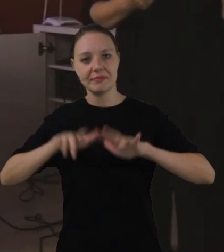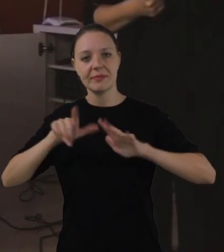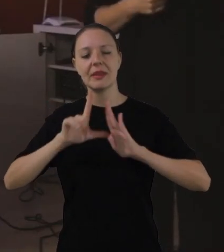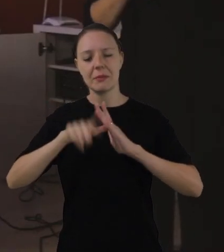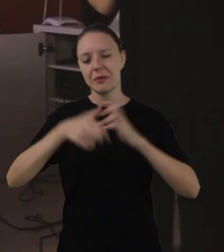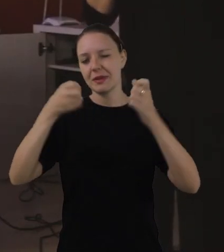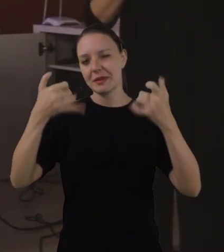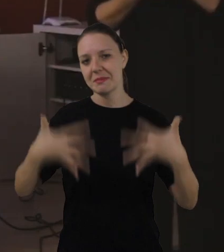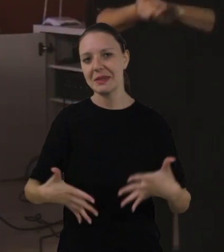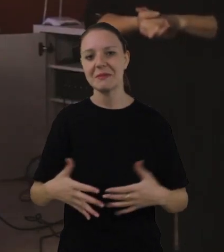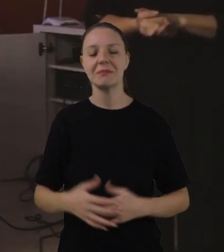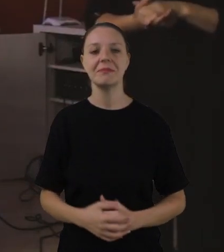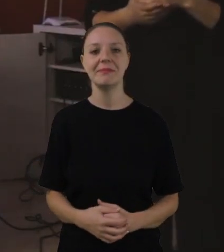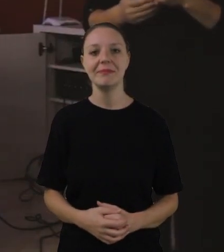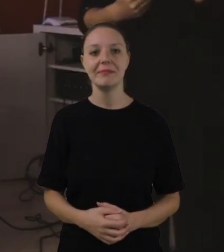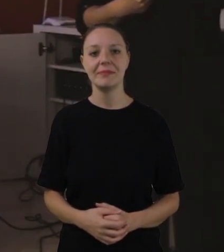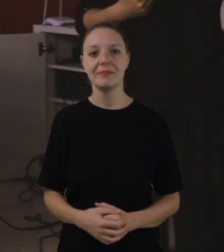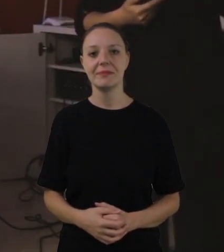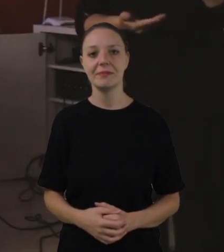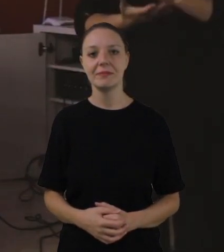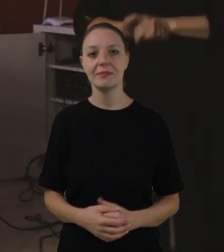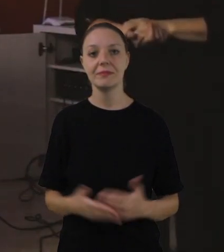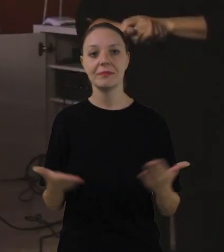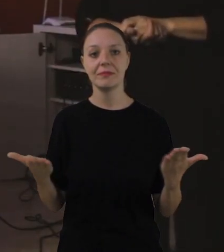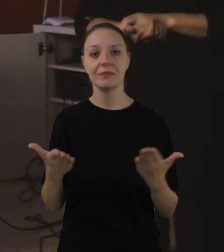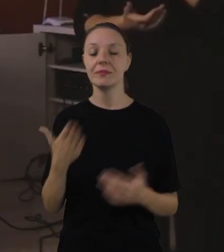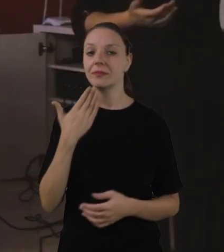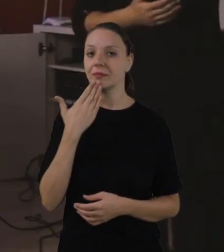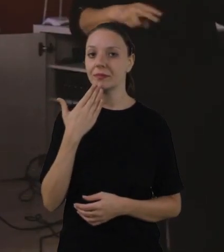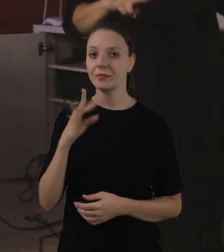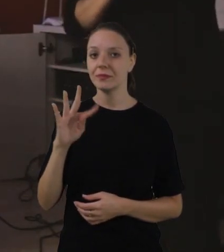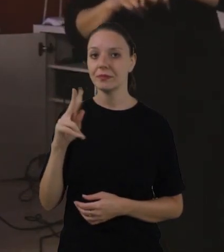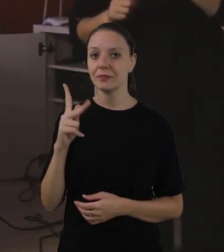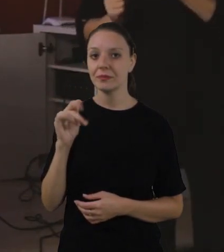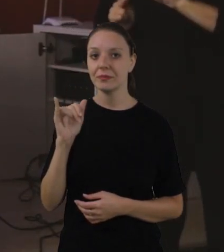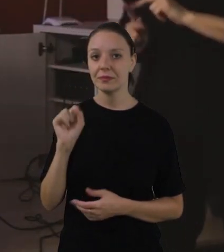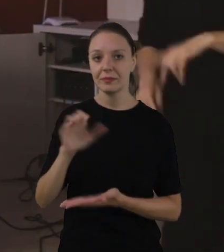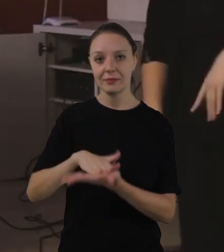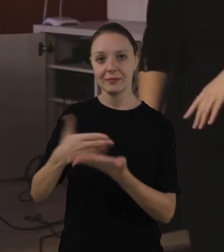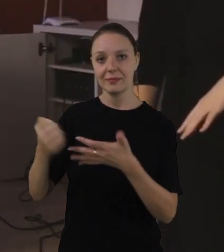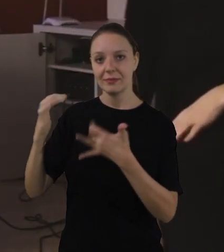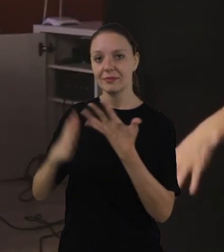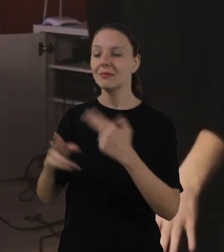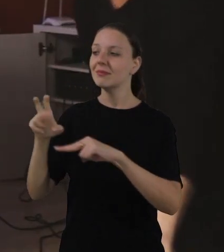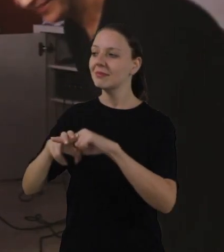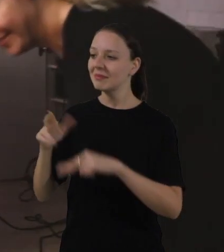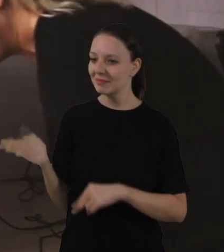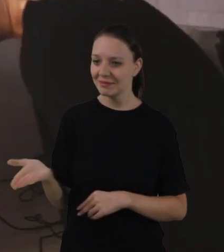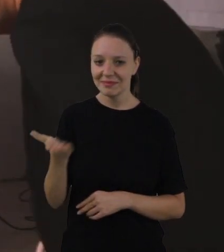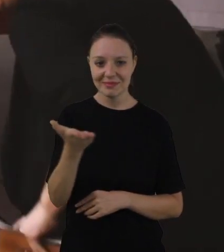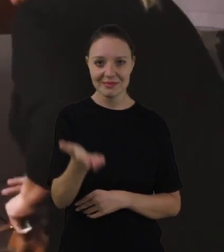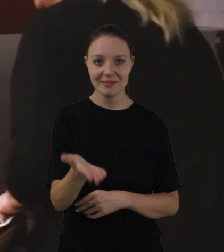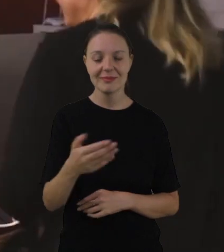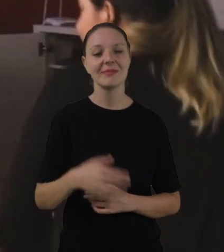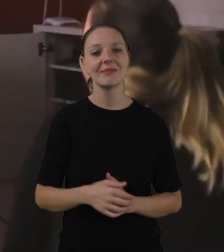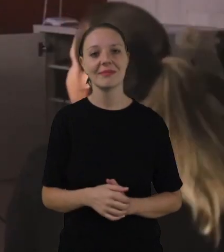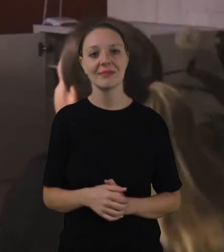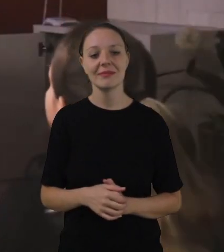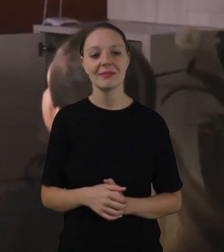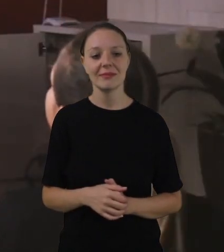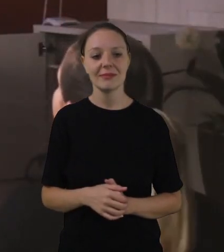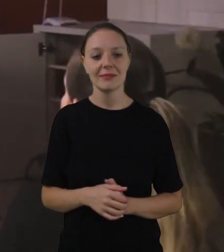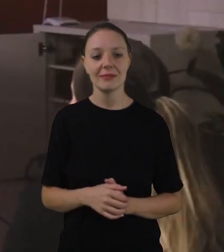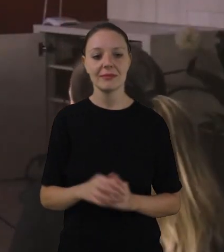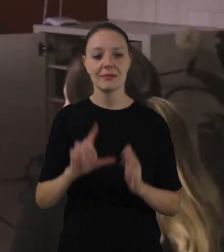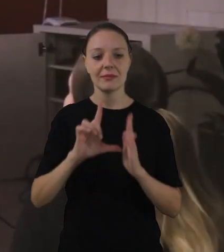sobre isso. Eu vou pedir, então, para a Thaís, ela pode ficar sentada, né? Talvez depois, quando a